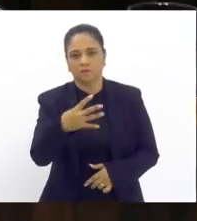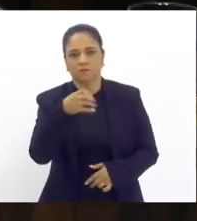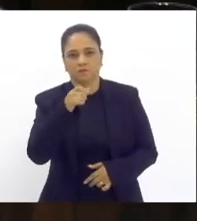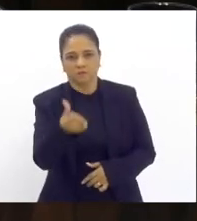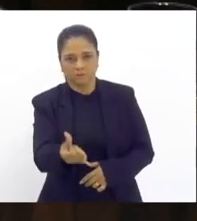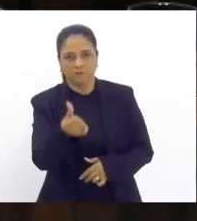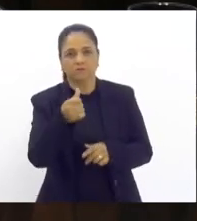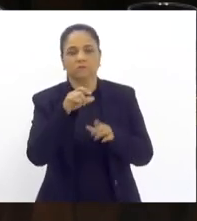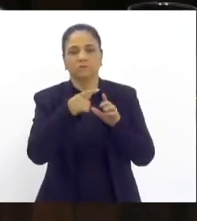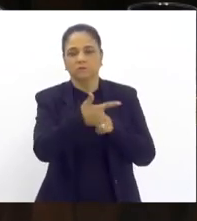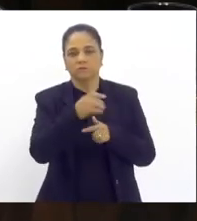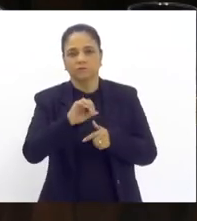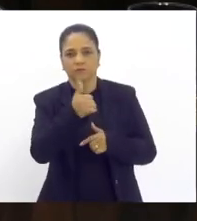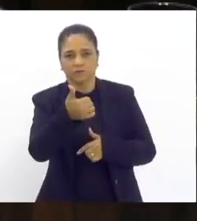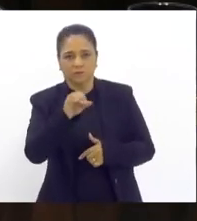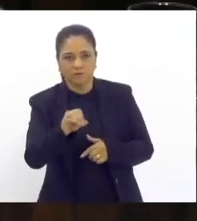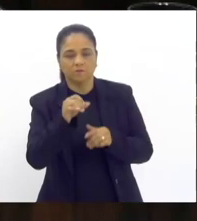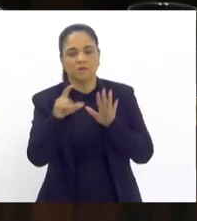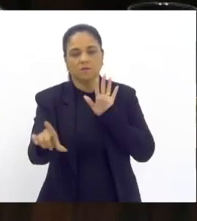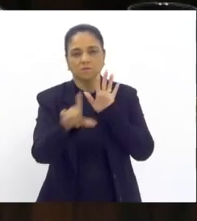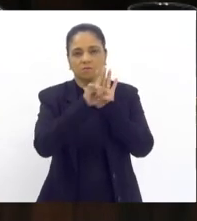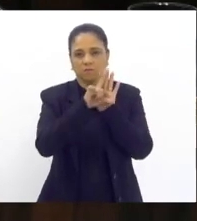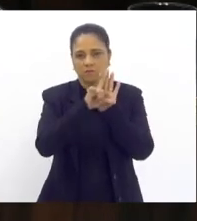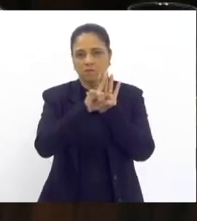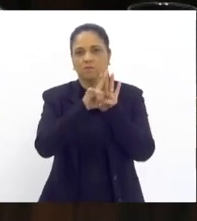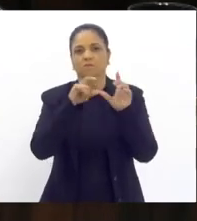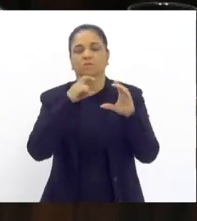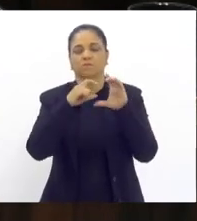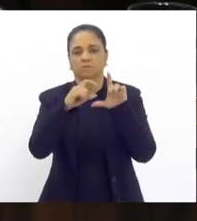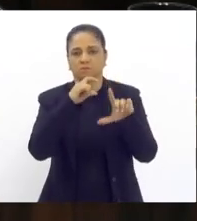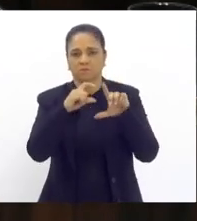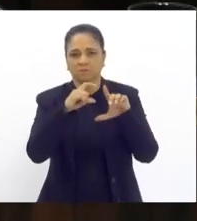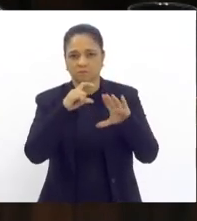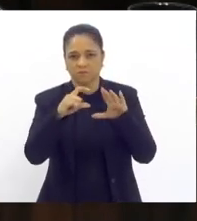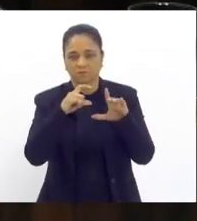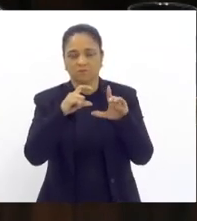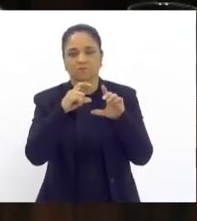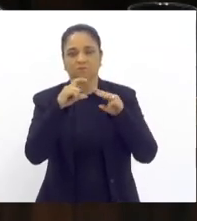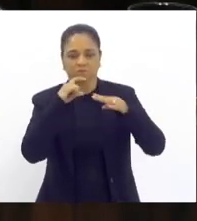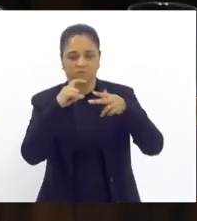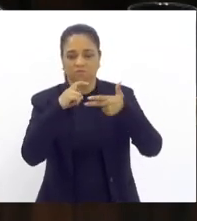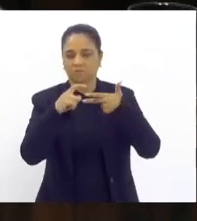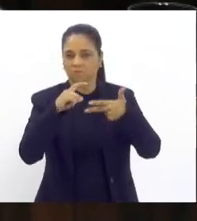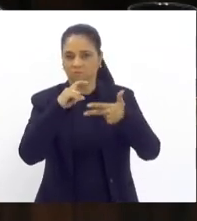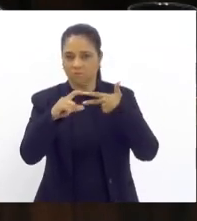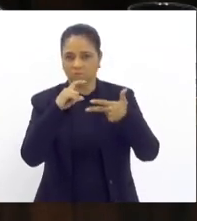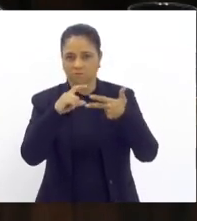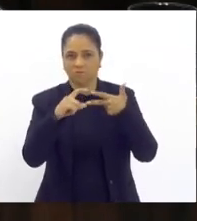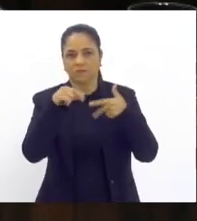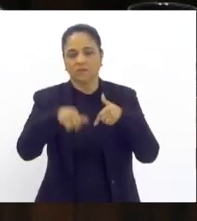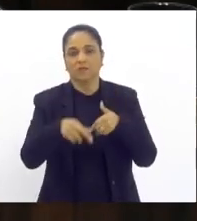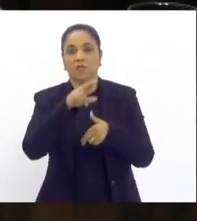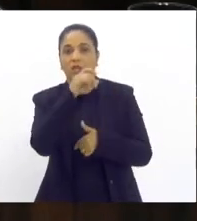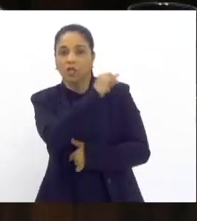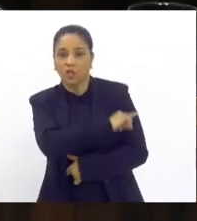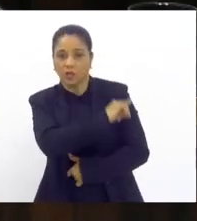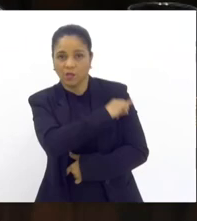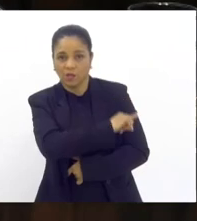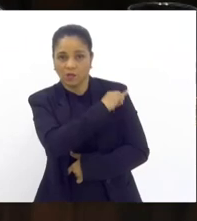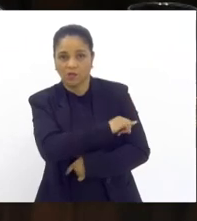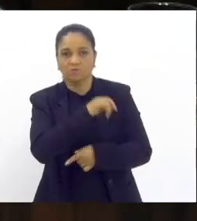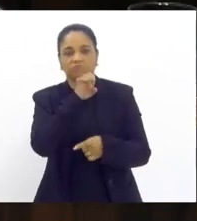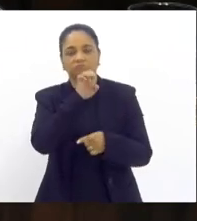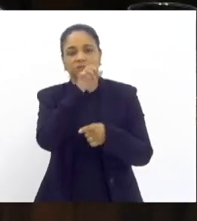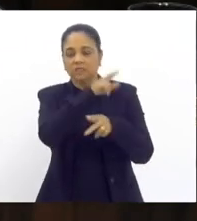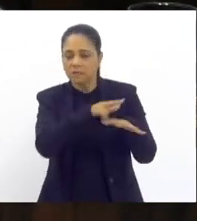2010, que consolida a legislação relativa às datas comemorativas no Estado do Rio de Janeiro, para instituir a Semana Estadual de